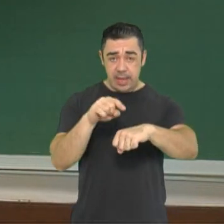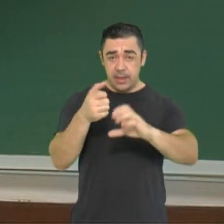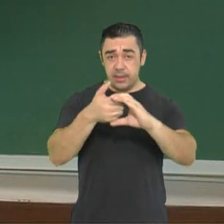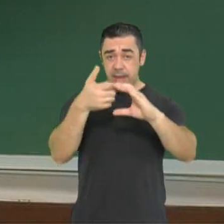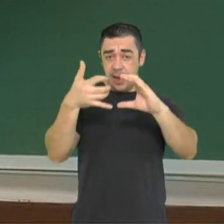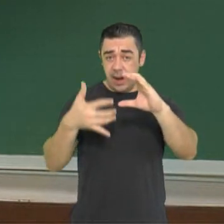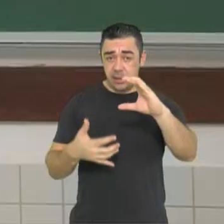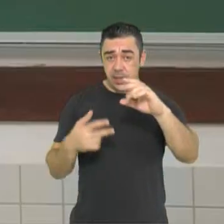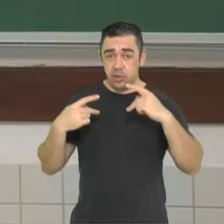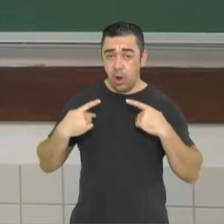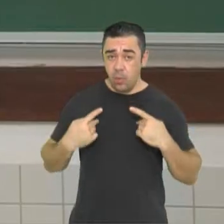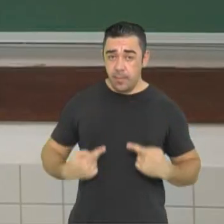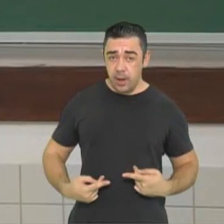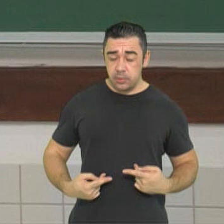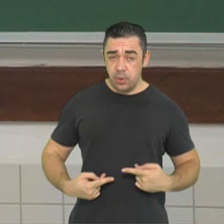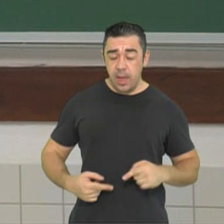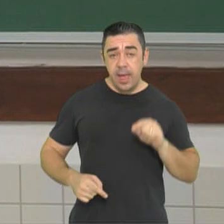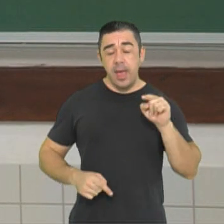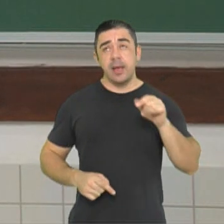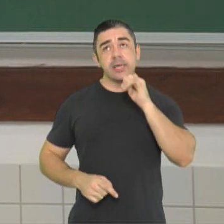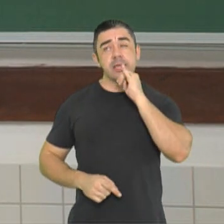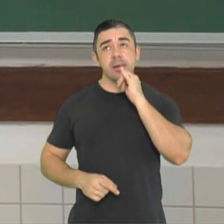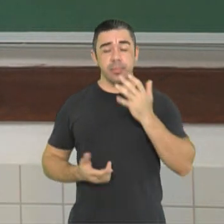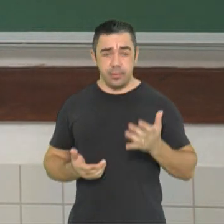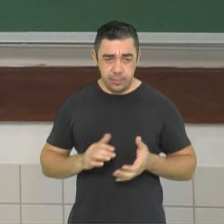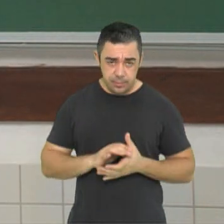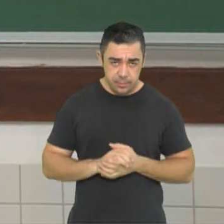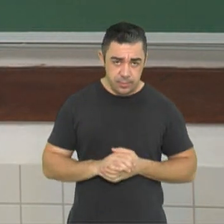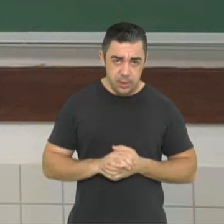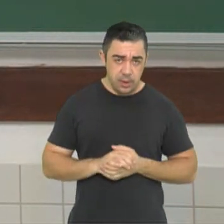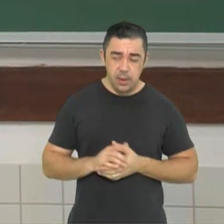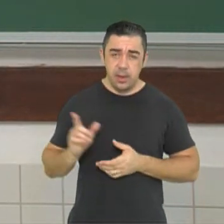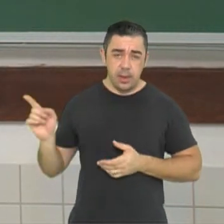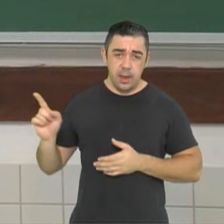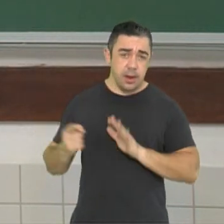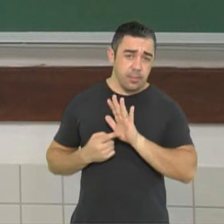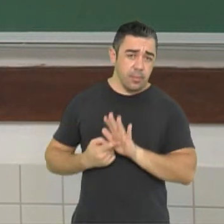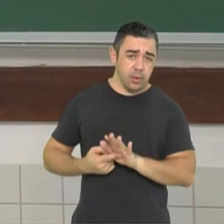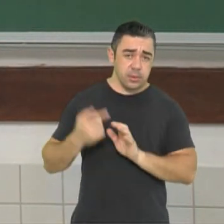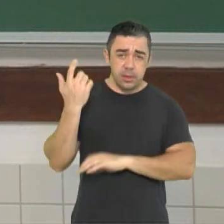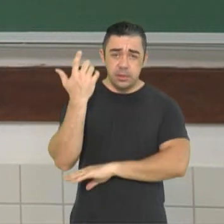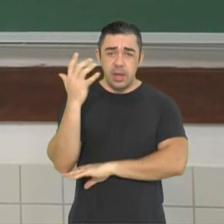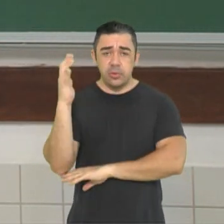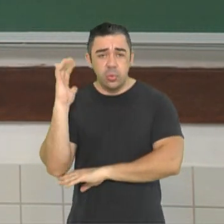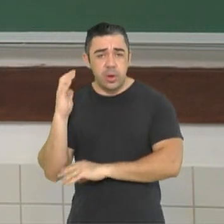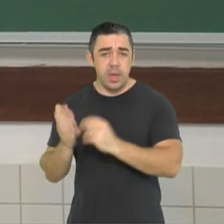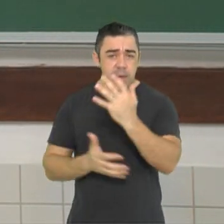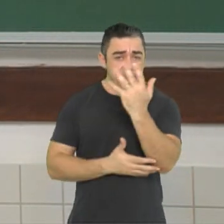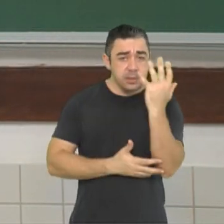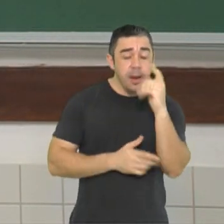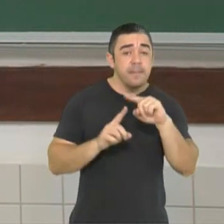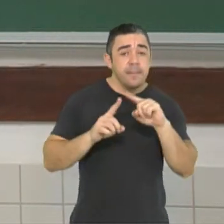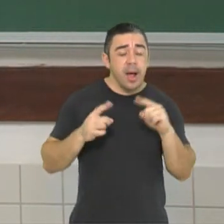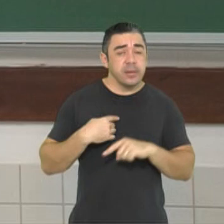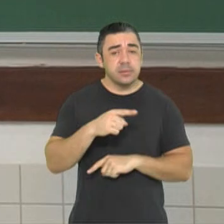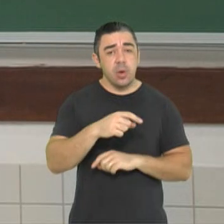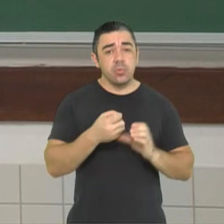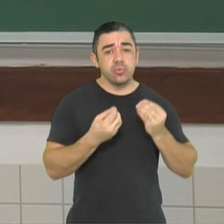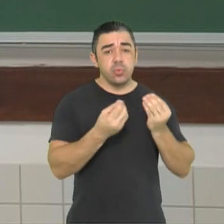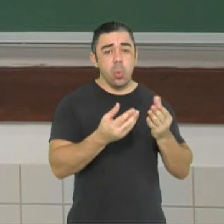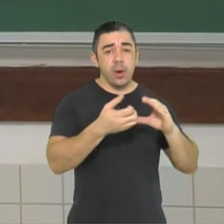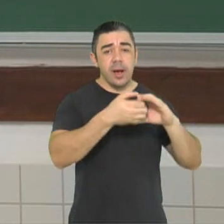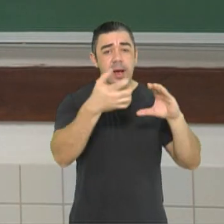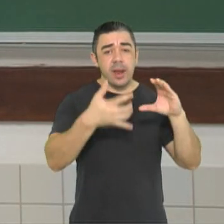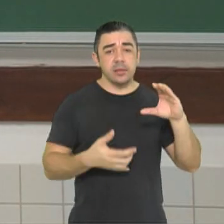seres humanos. Então é um ser, por exemplo, que ele traz ali da natureza. Ele recebe características